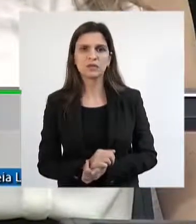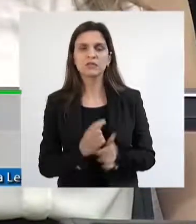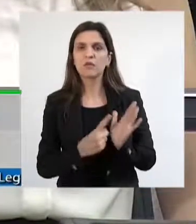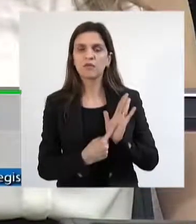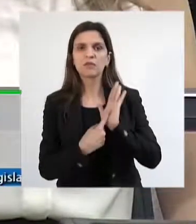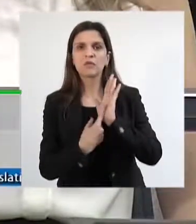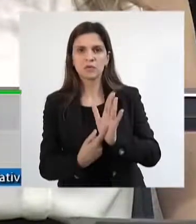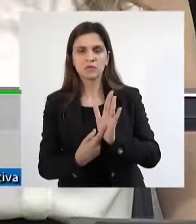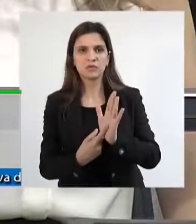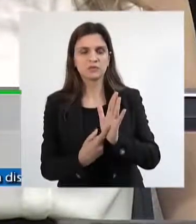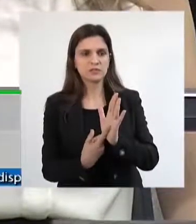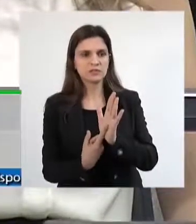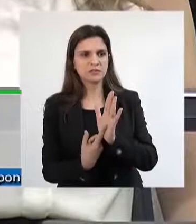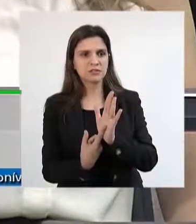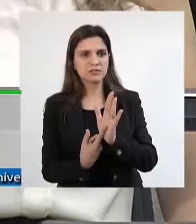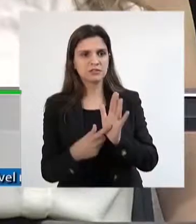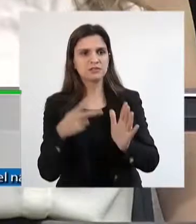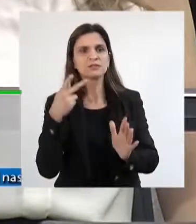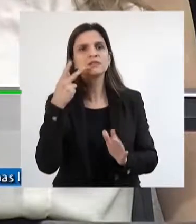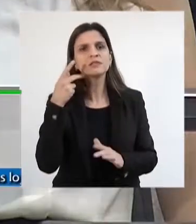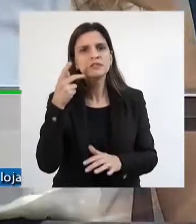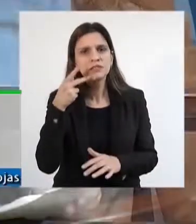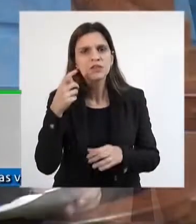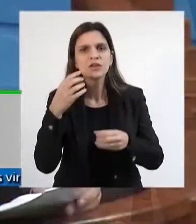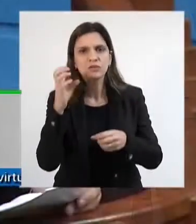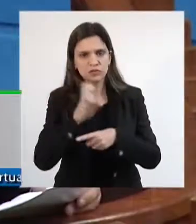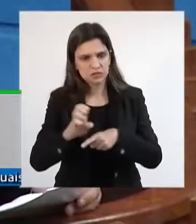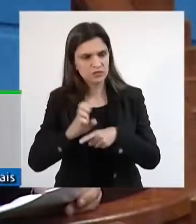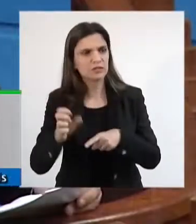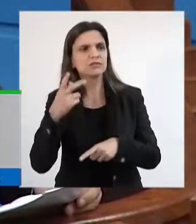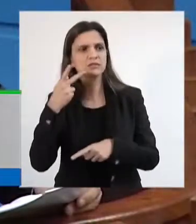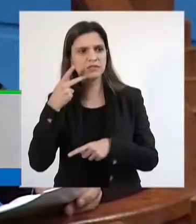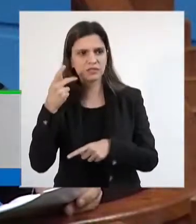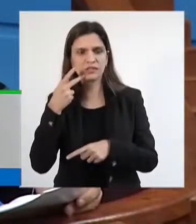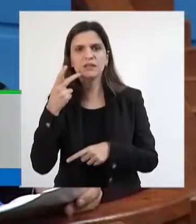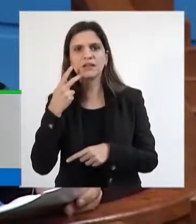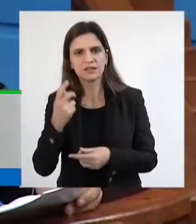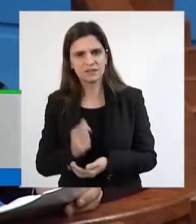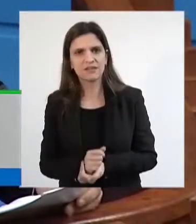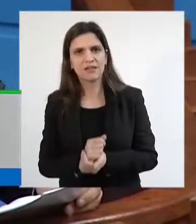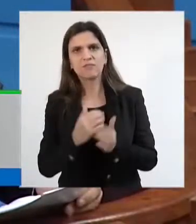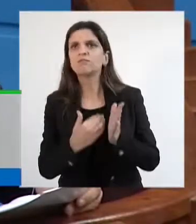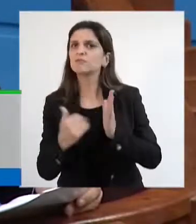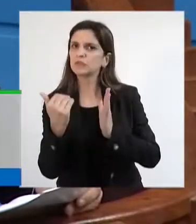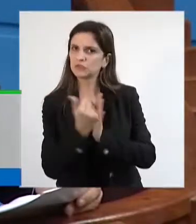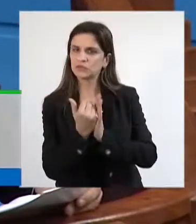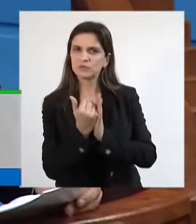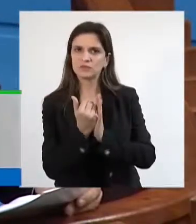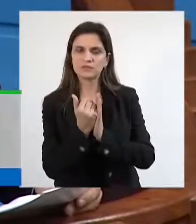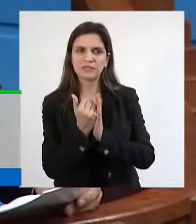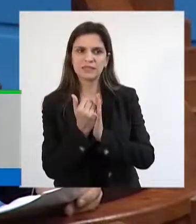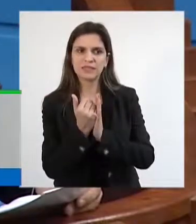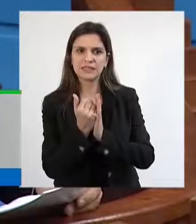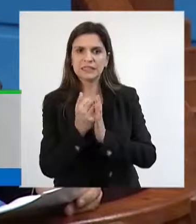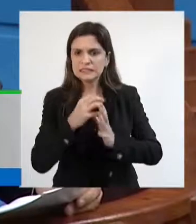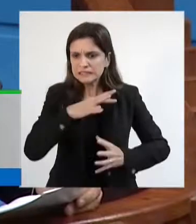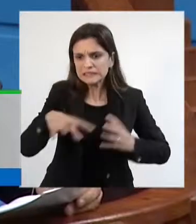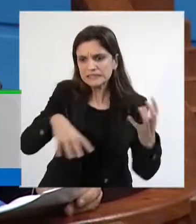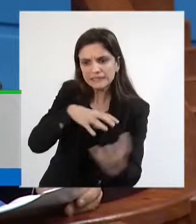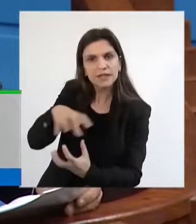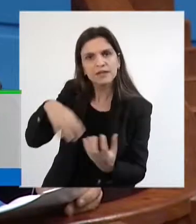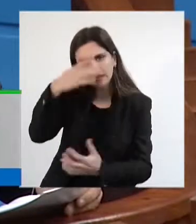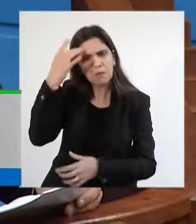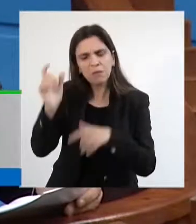também sofreu um reajuste, mas houve uma gritaria geral e a